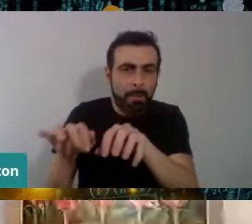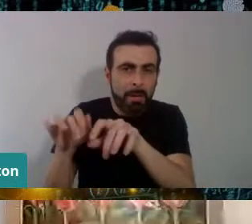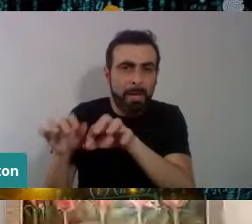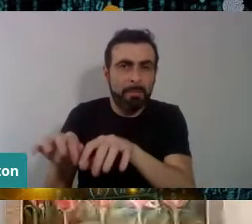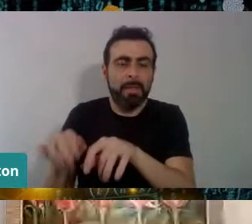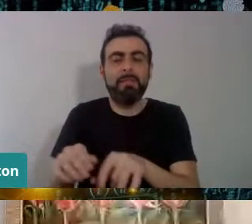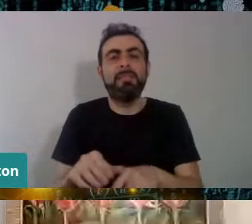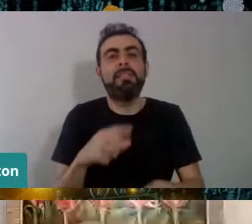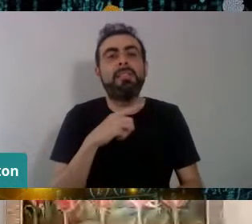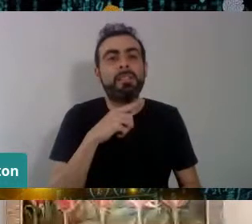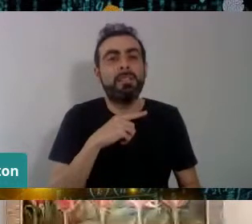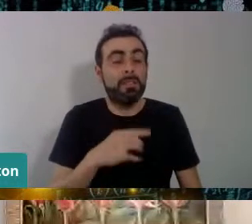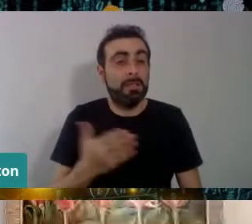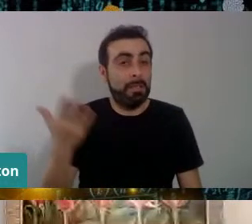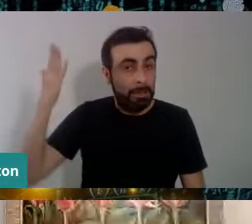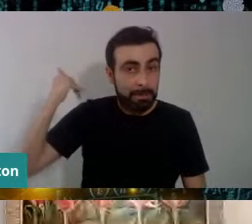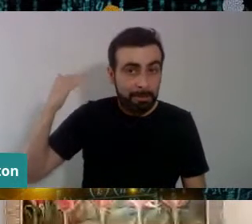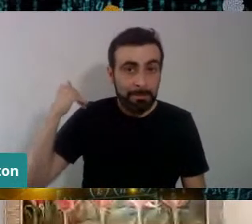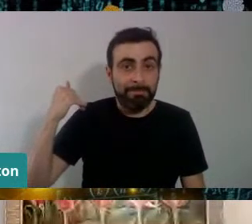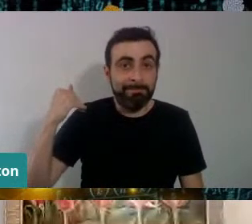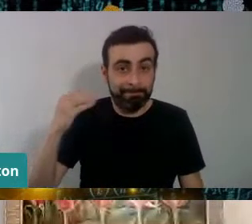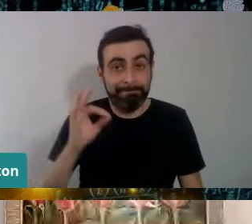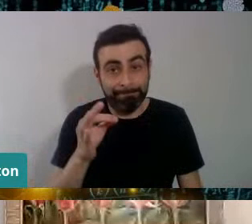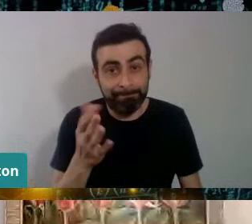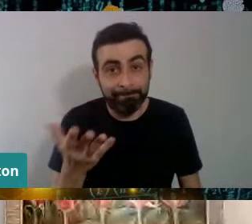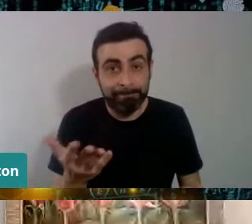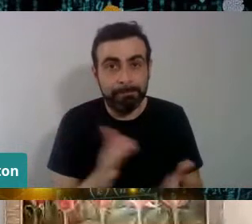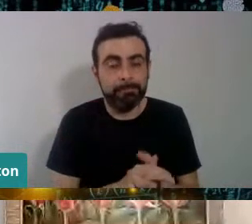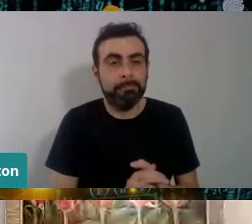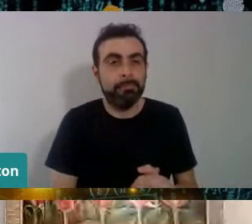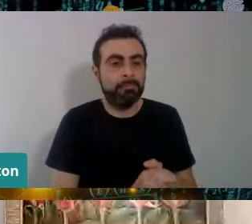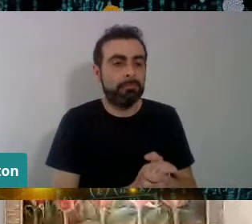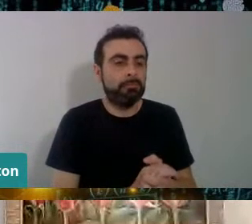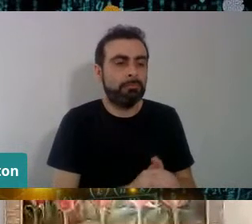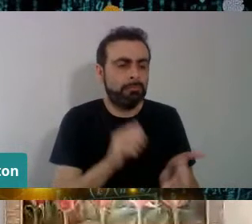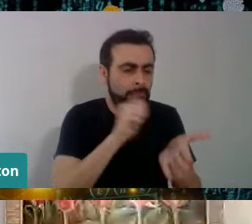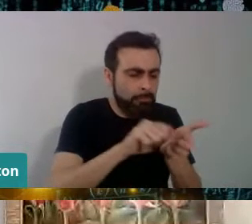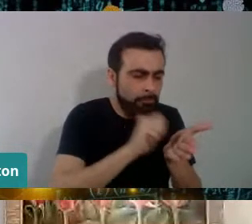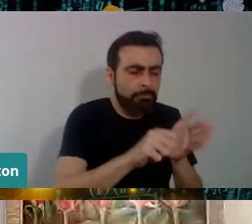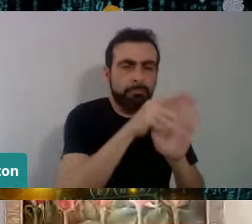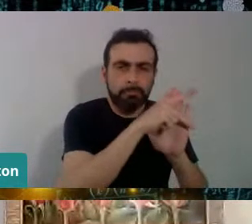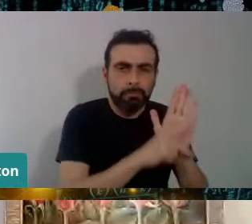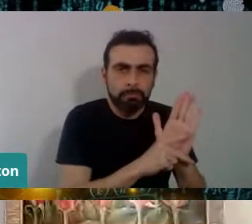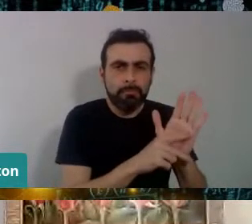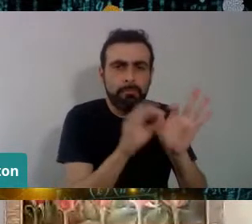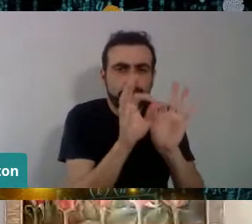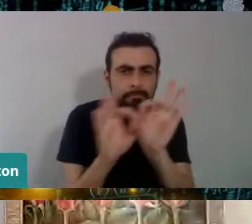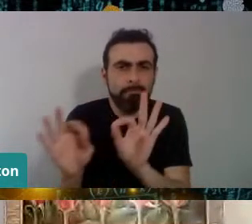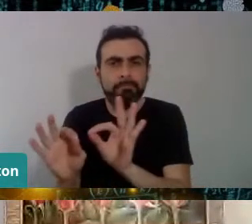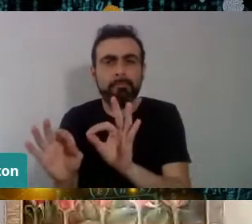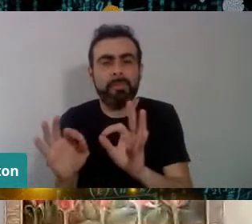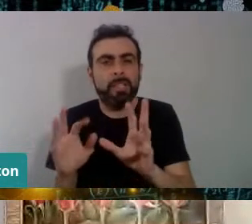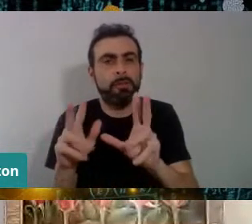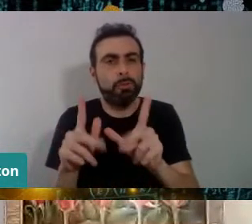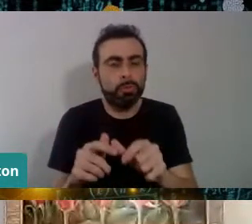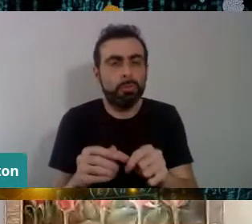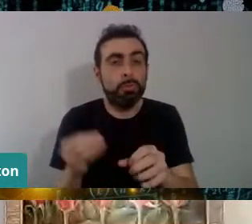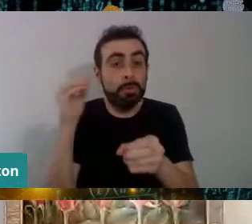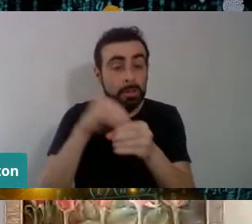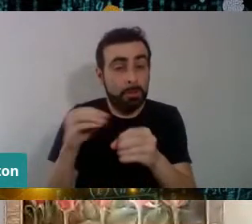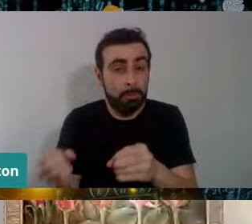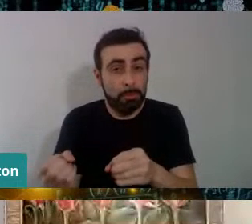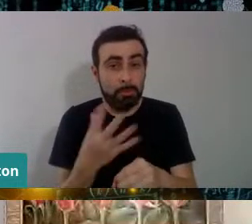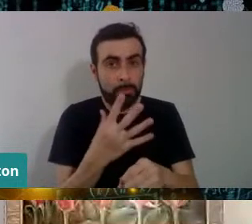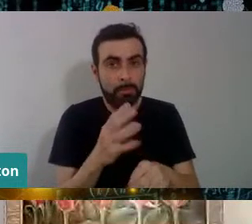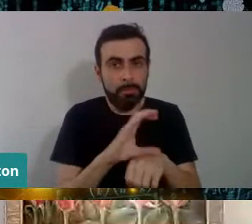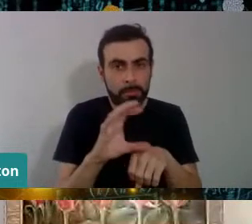né? E fazia... escrevia para nós os projetos do novo curso de matemática,